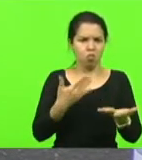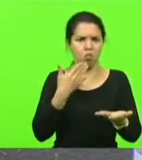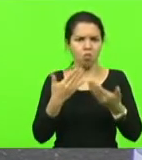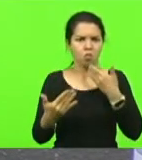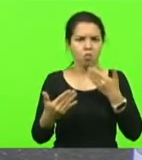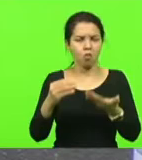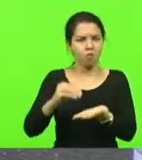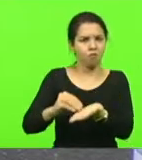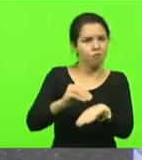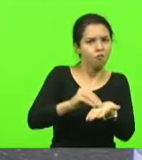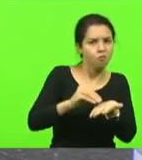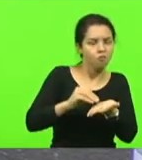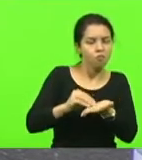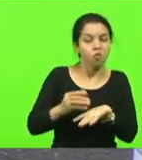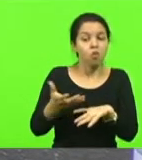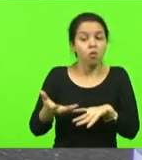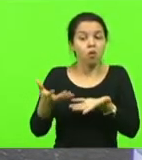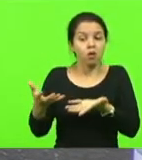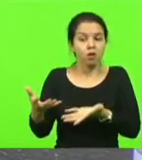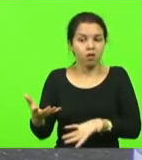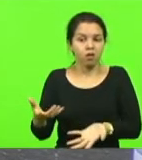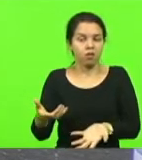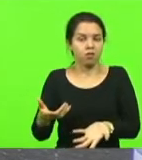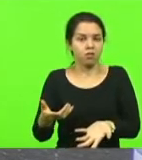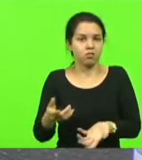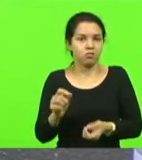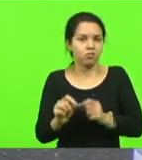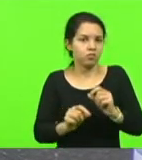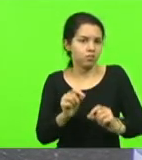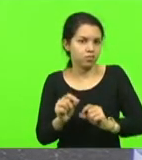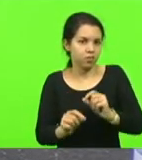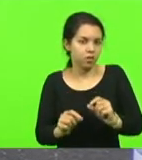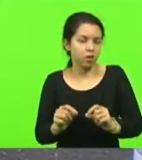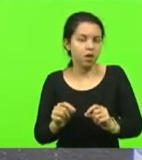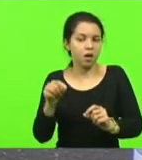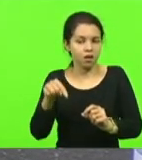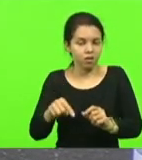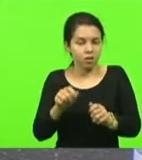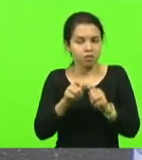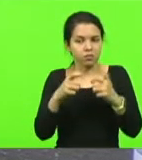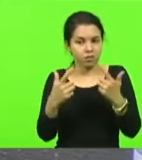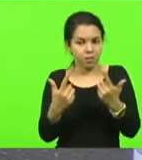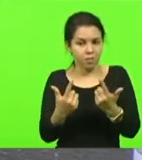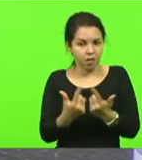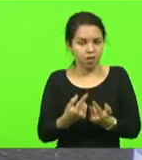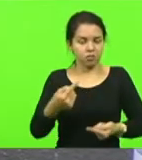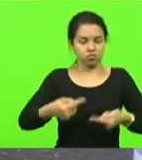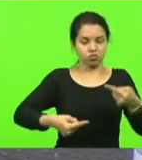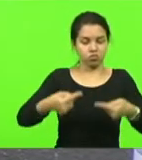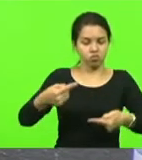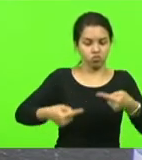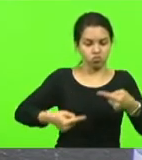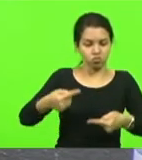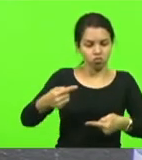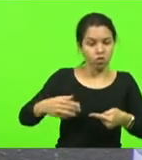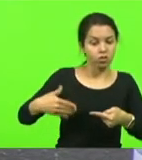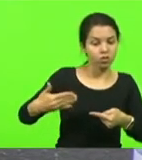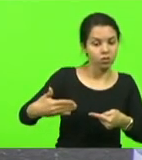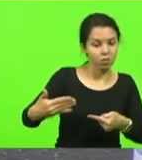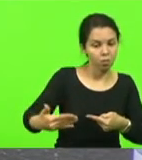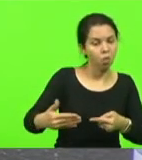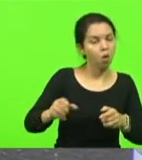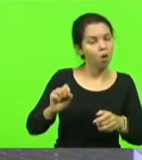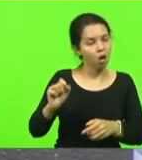buscando fazer com que aquilo que a Assembleia deliberar e, eventualmente, claro que nós